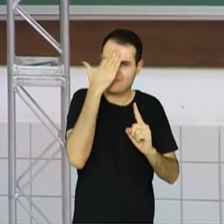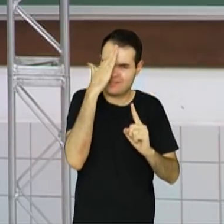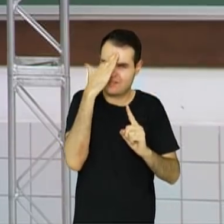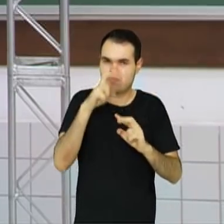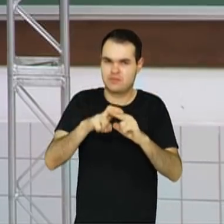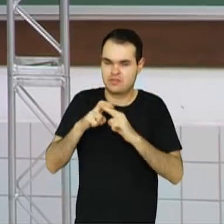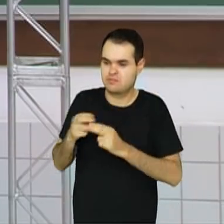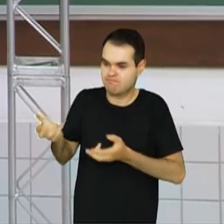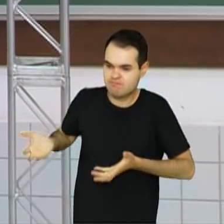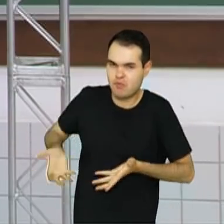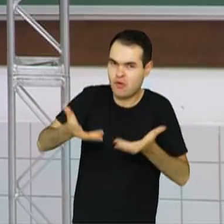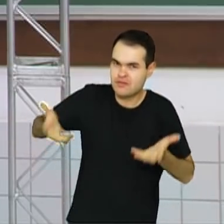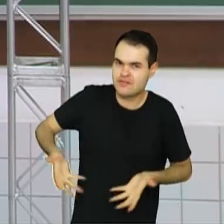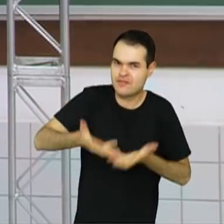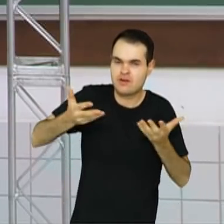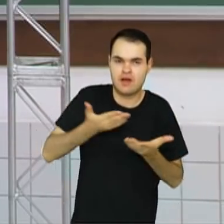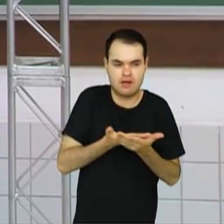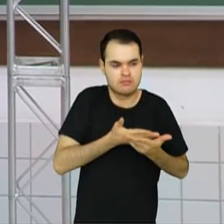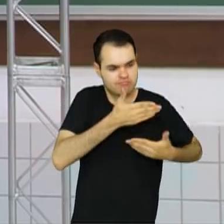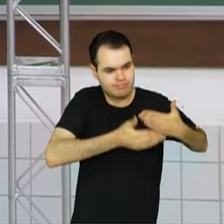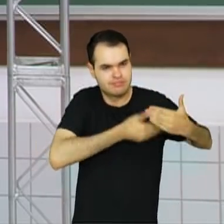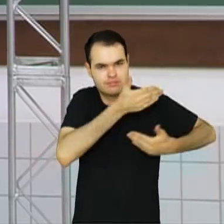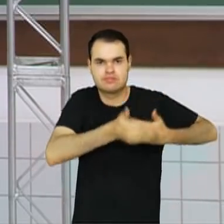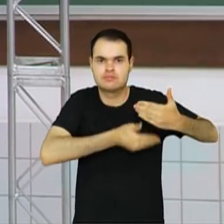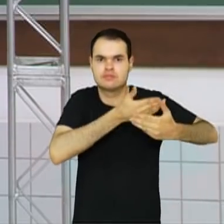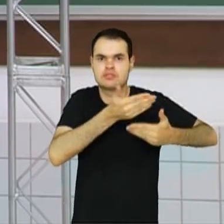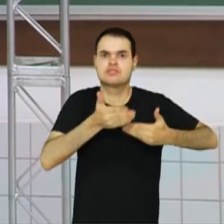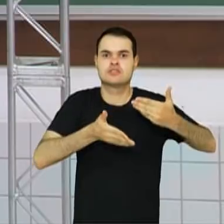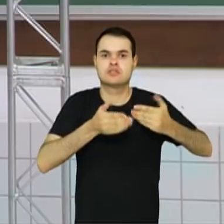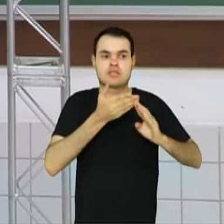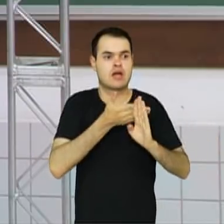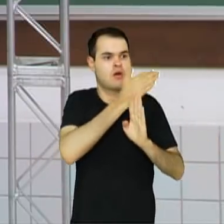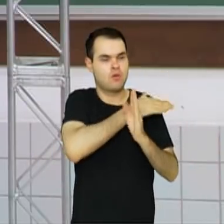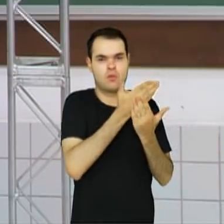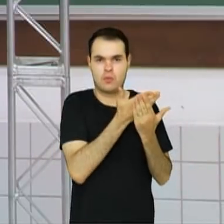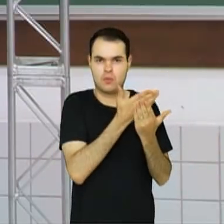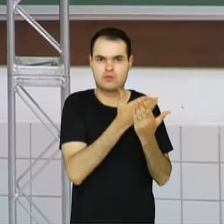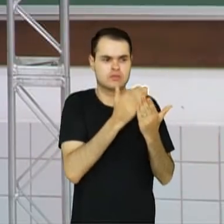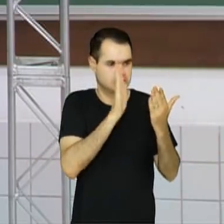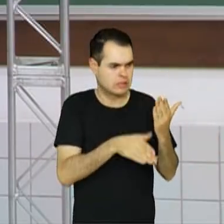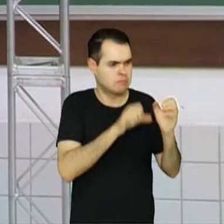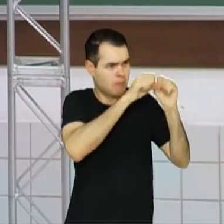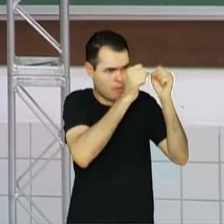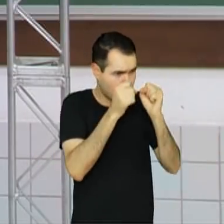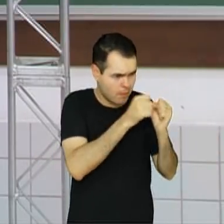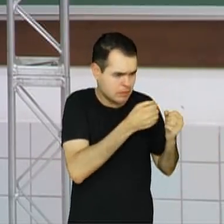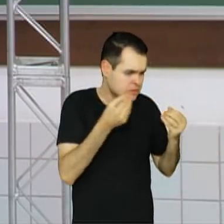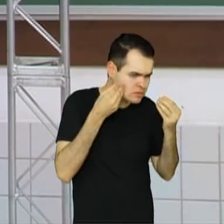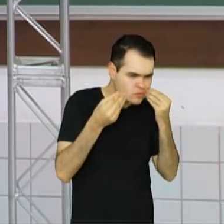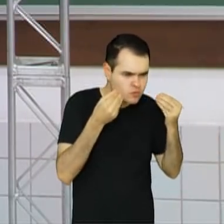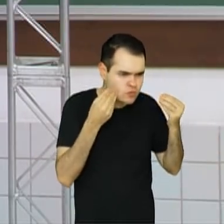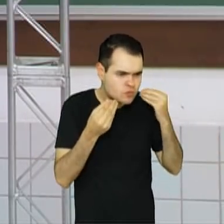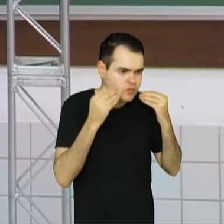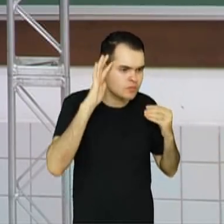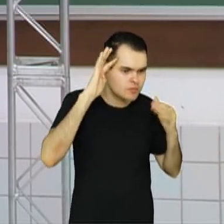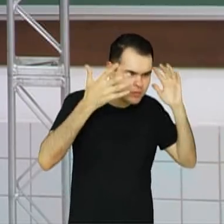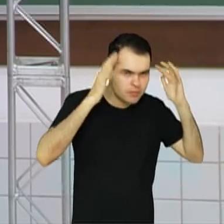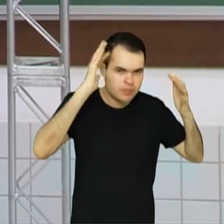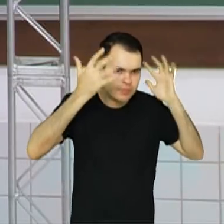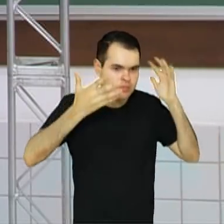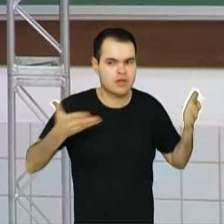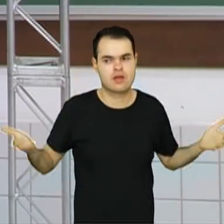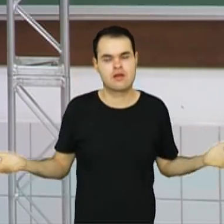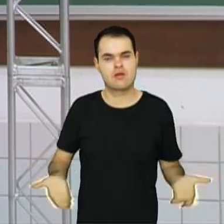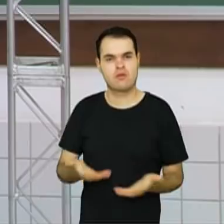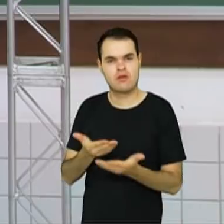que me acompanhou na aula anterior, você viu eu conversar sobre esse problema, a gente desmontou ele, montou o sistema, testou algumas soluções e hoje nós vamos resolver o